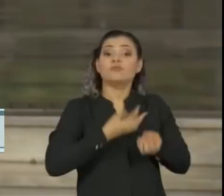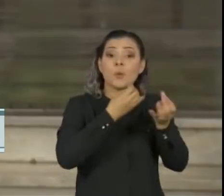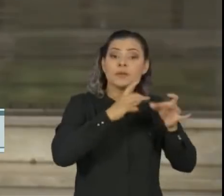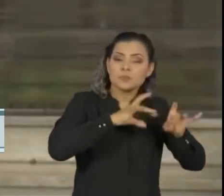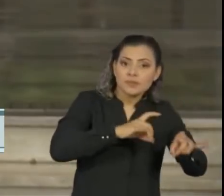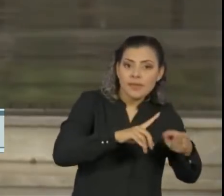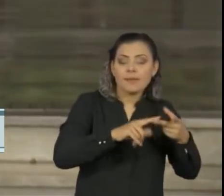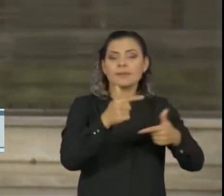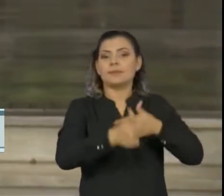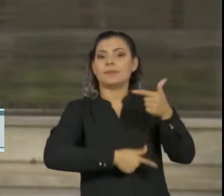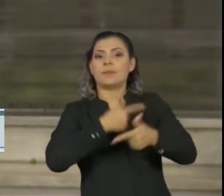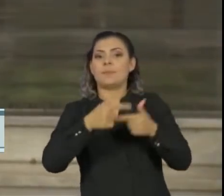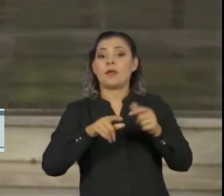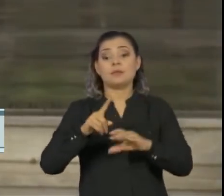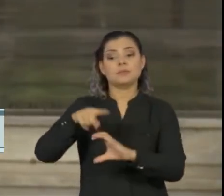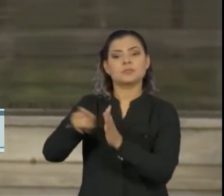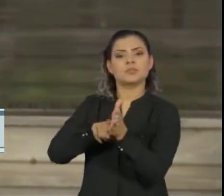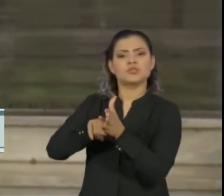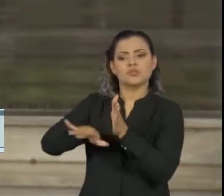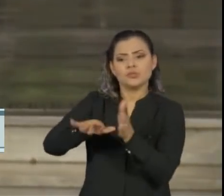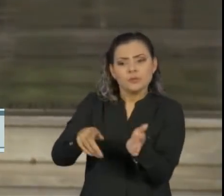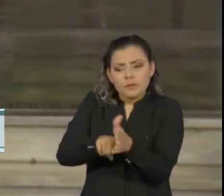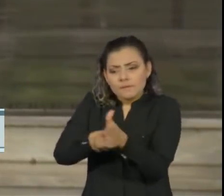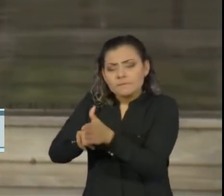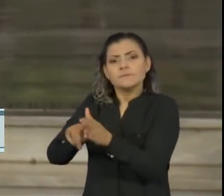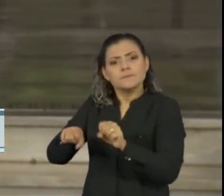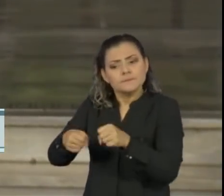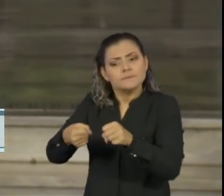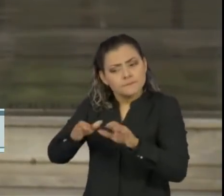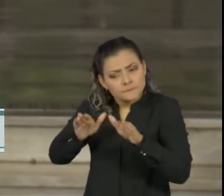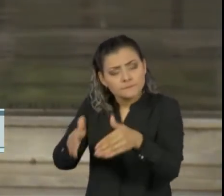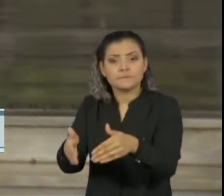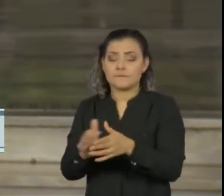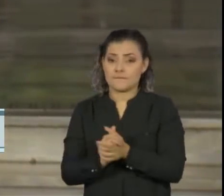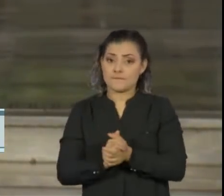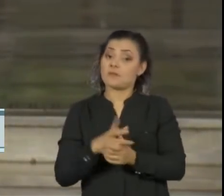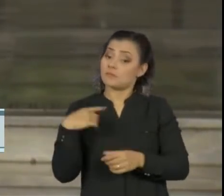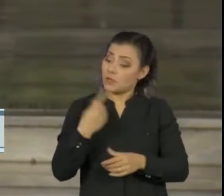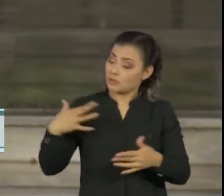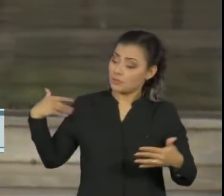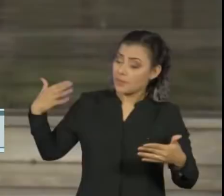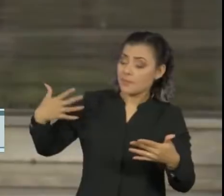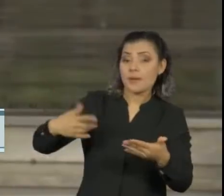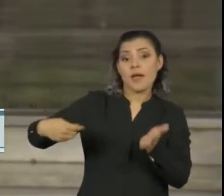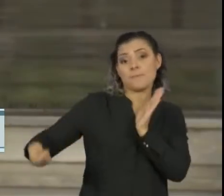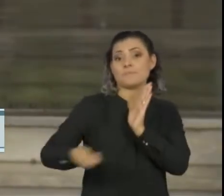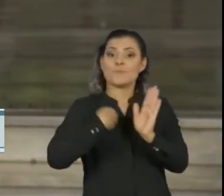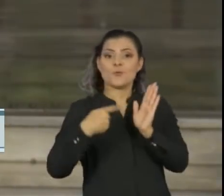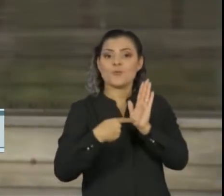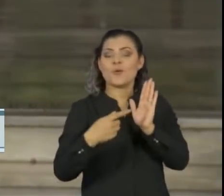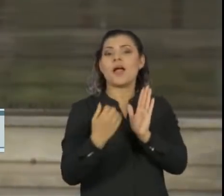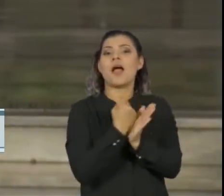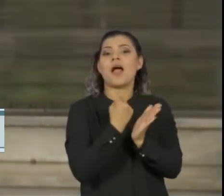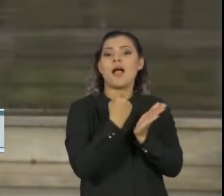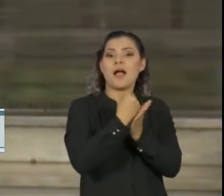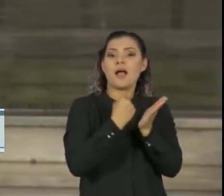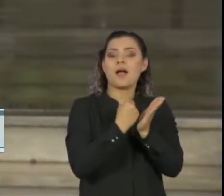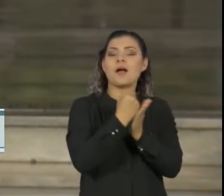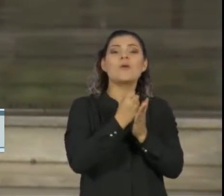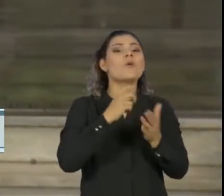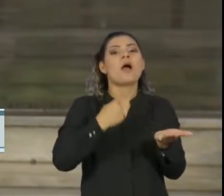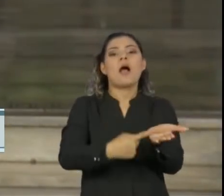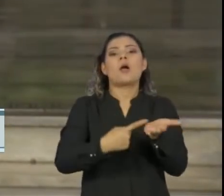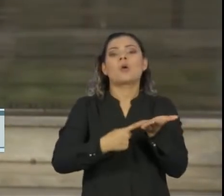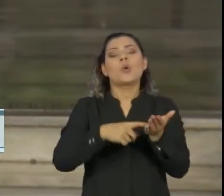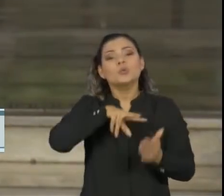do trabalho científico. É o que fizemos ao assinar o acordo do Instituto